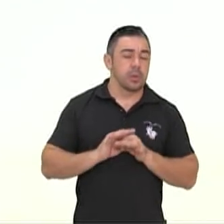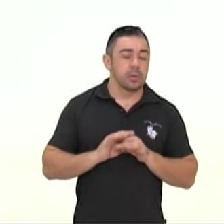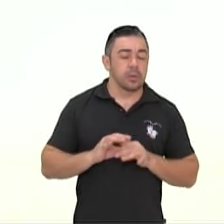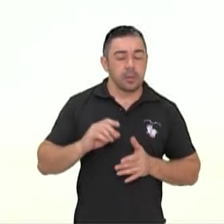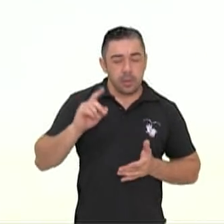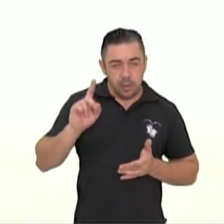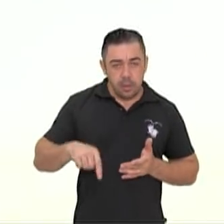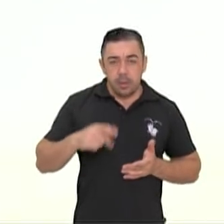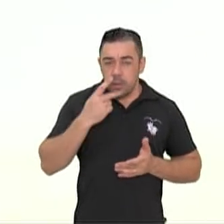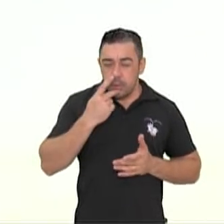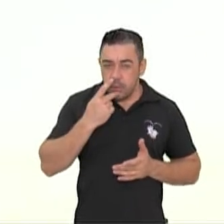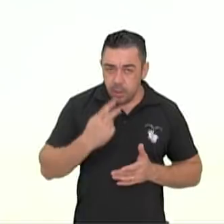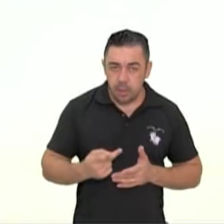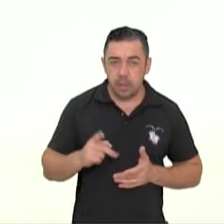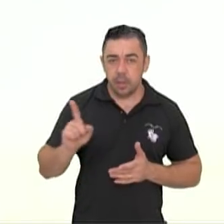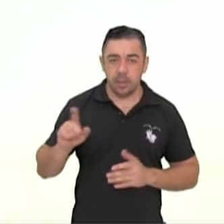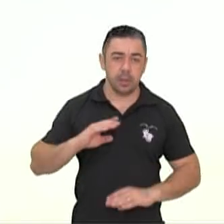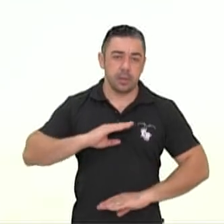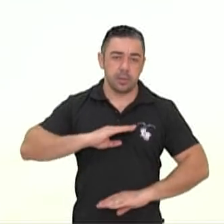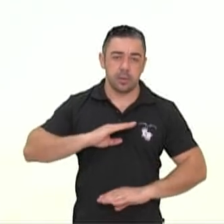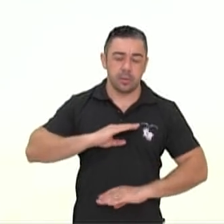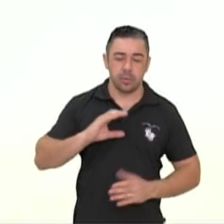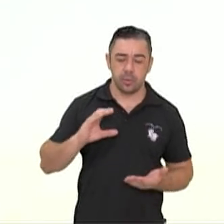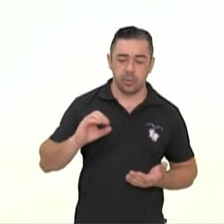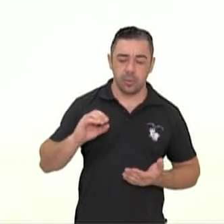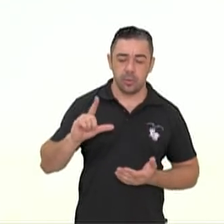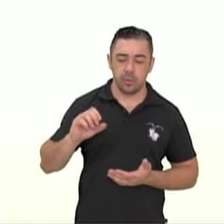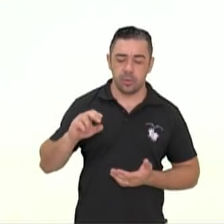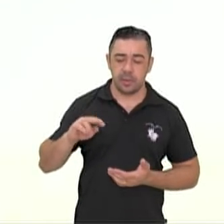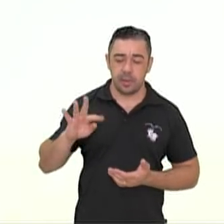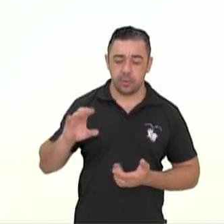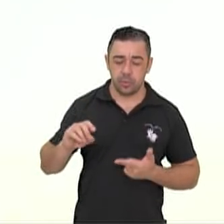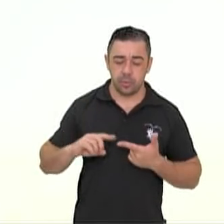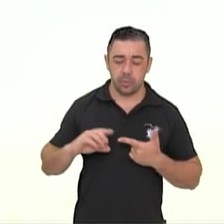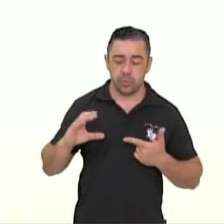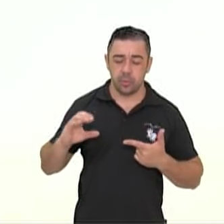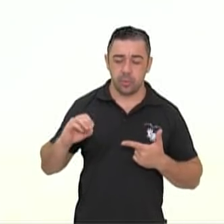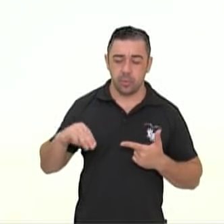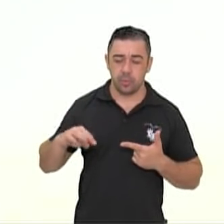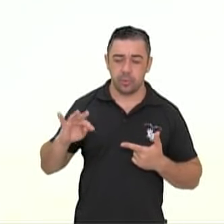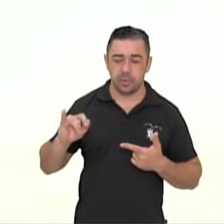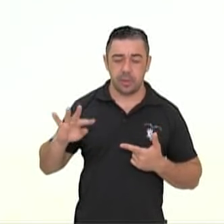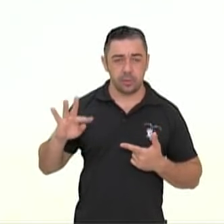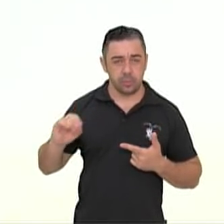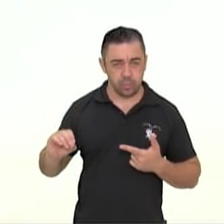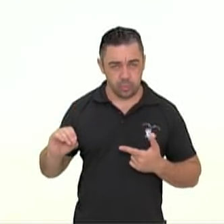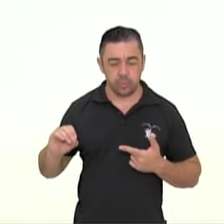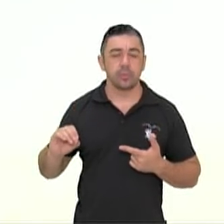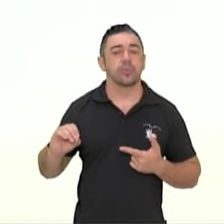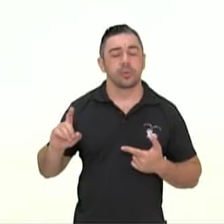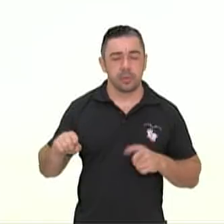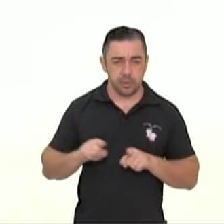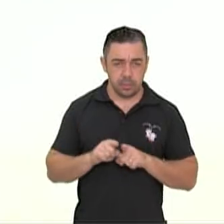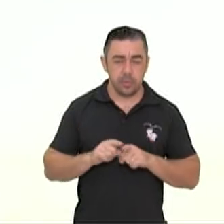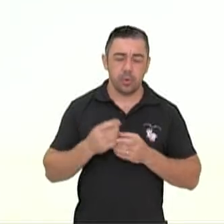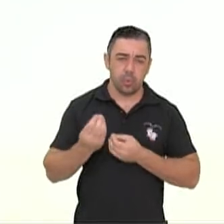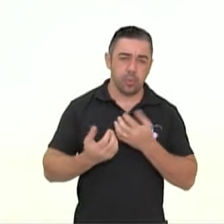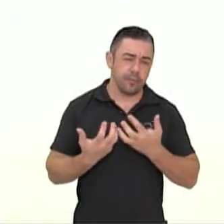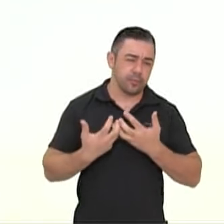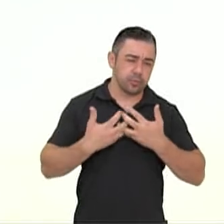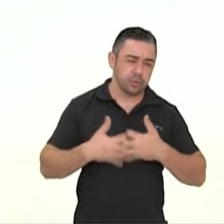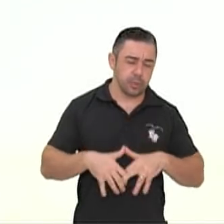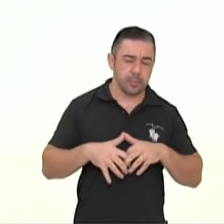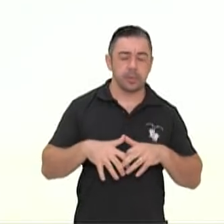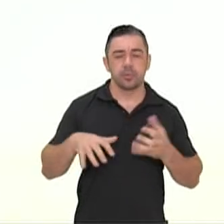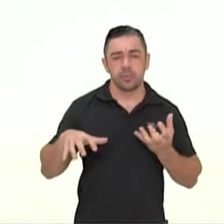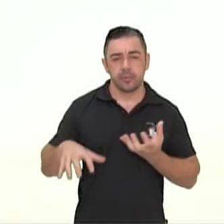sobre exatamente essa situação. O colonato, o comitatus, o cristianismo, e falamos sobre esse sistema do feudalismo, a